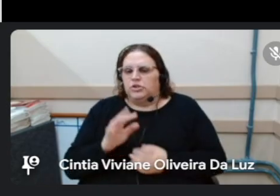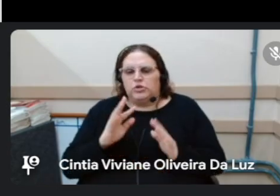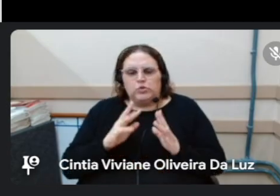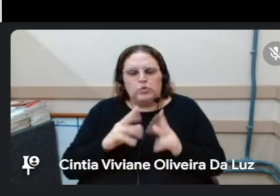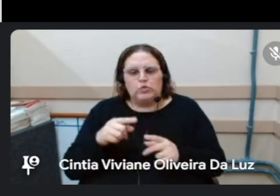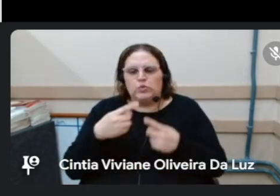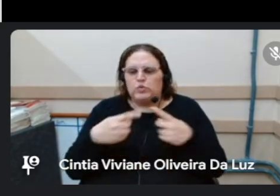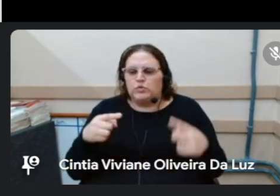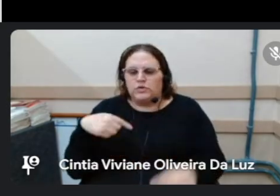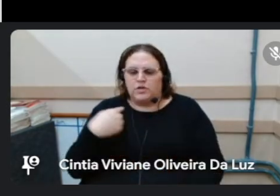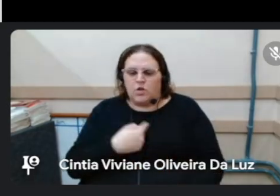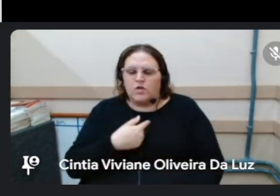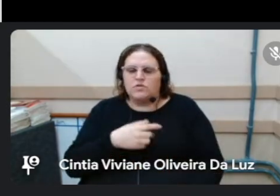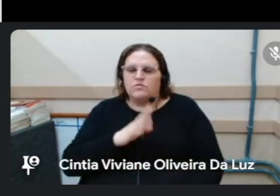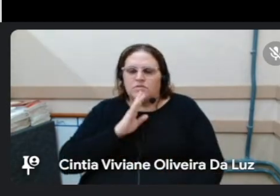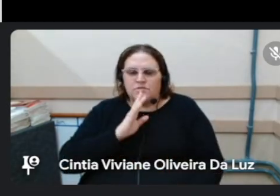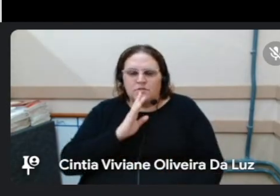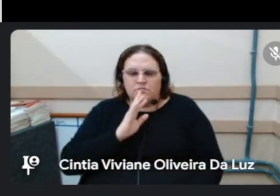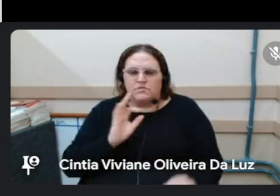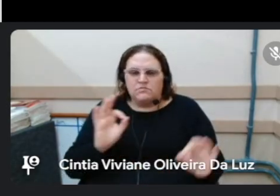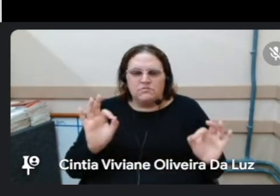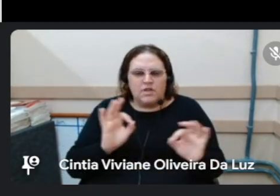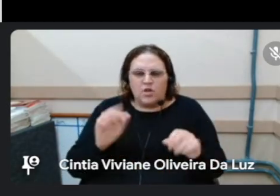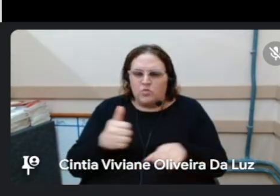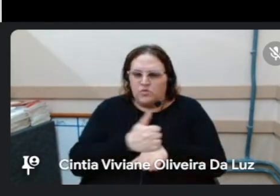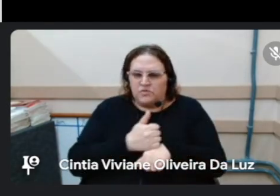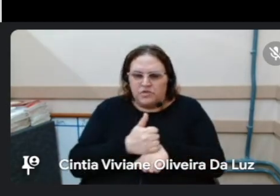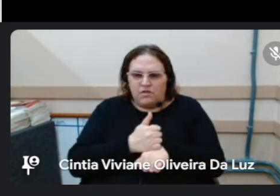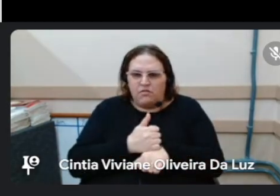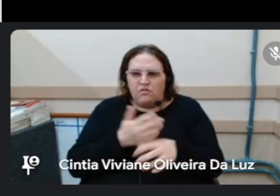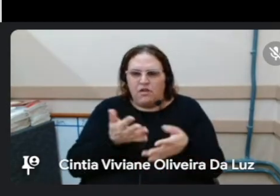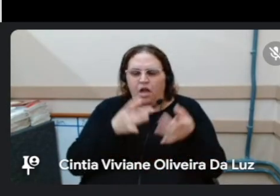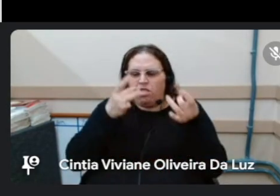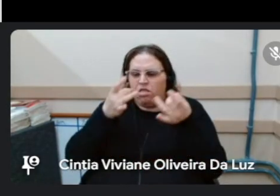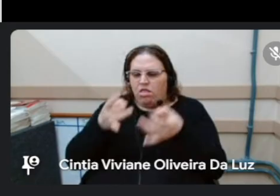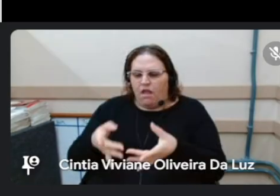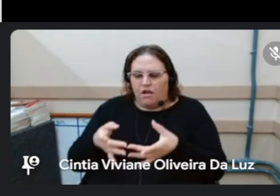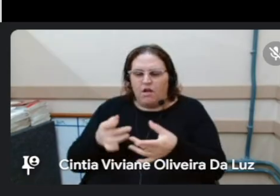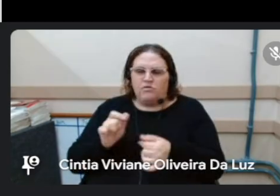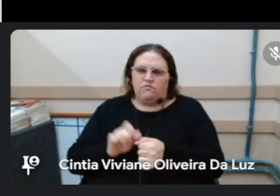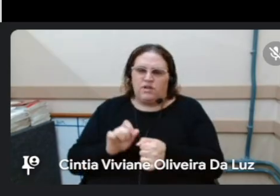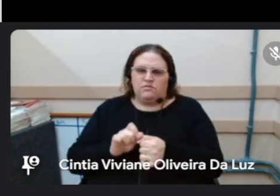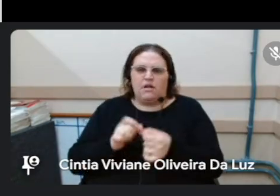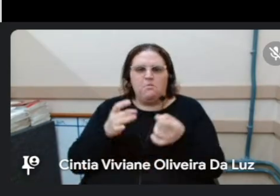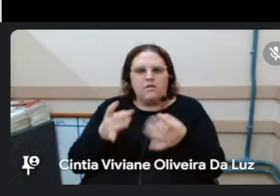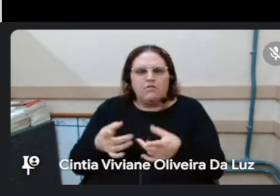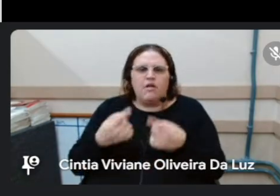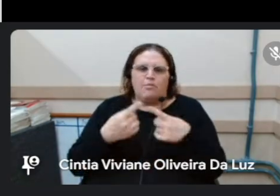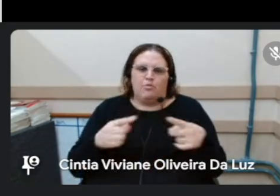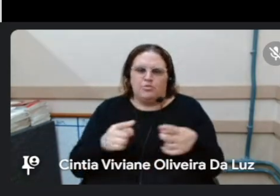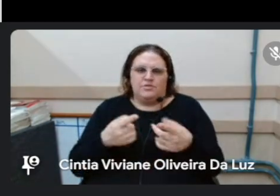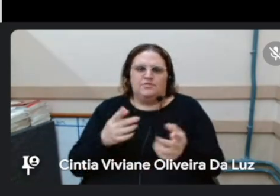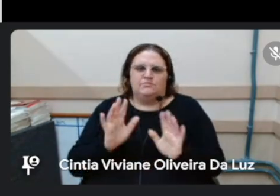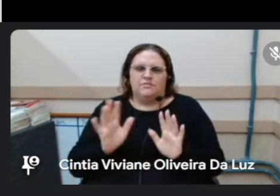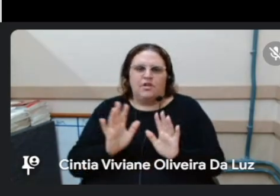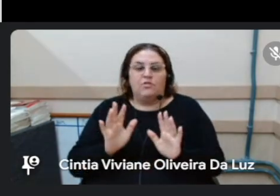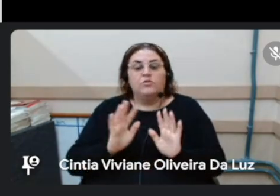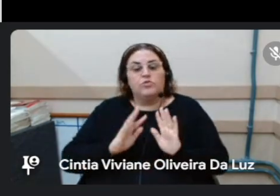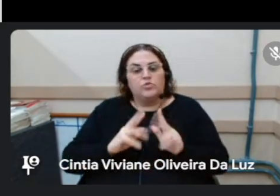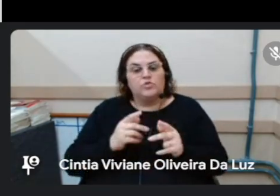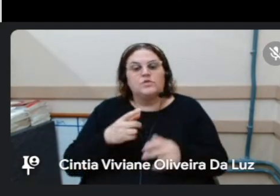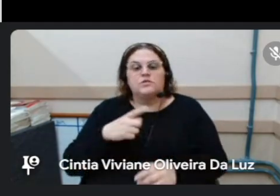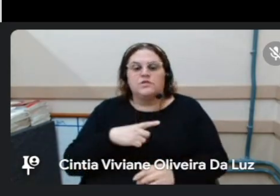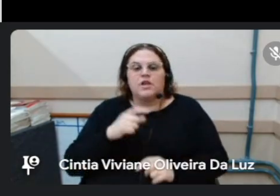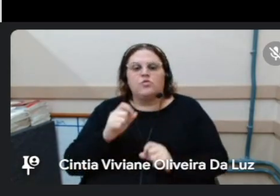nenhum deles quer largar o que faz quer abandonar o que faz né E todos eles têm uma força e